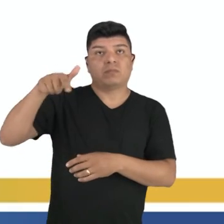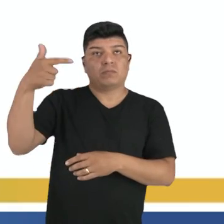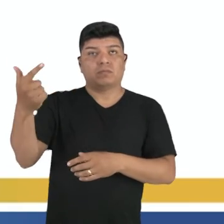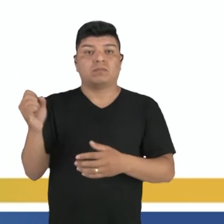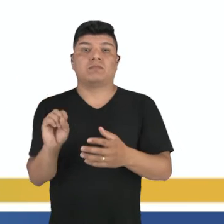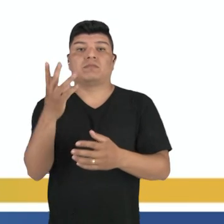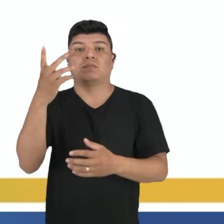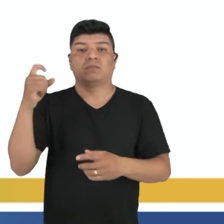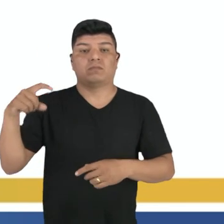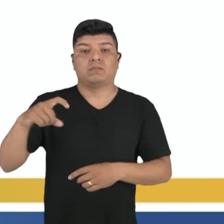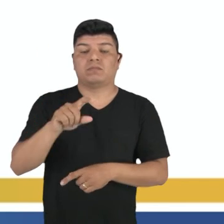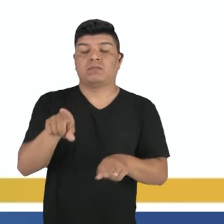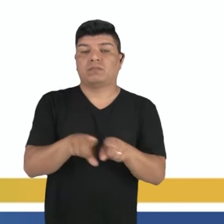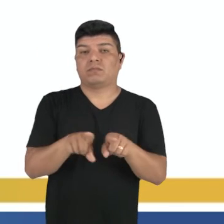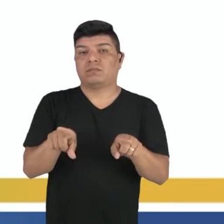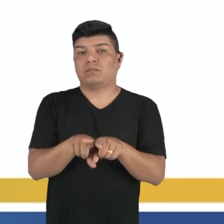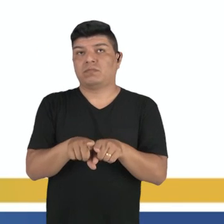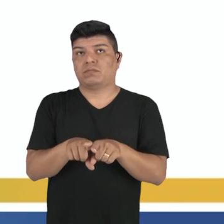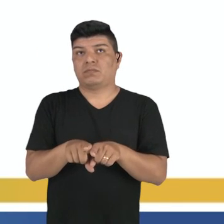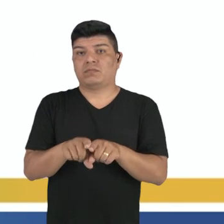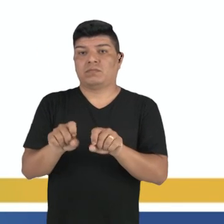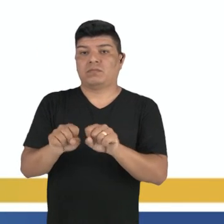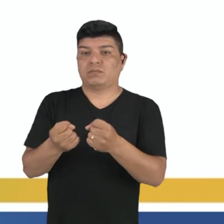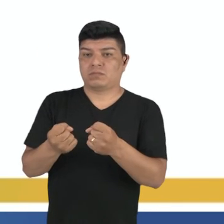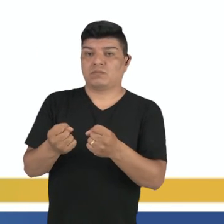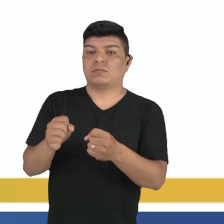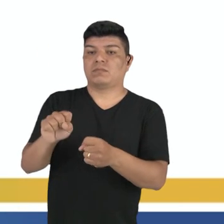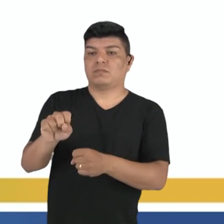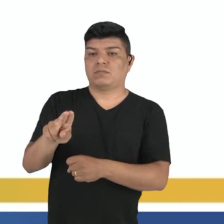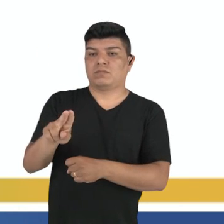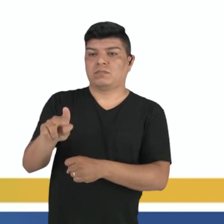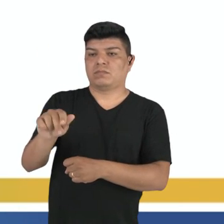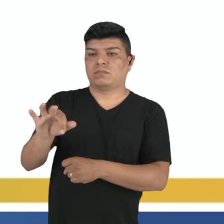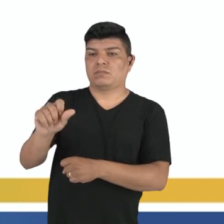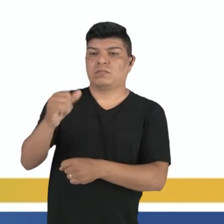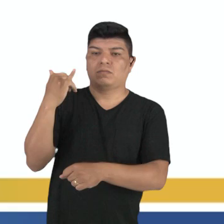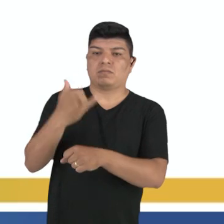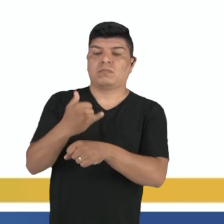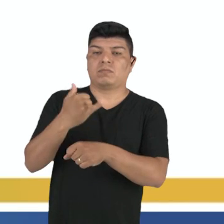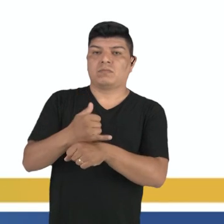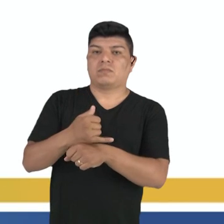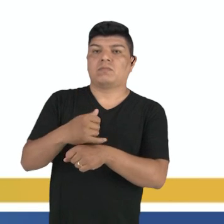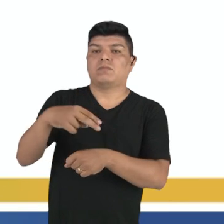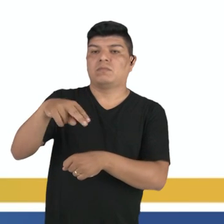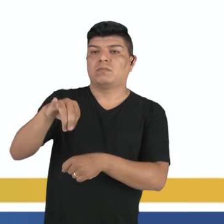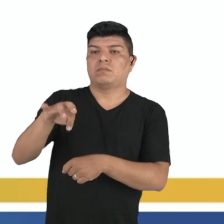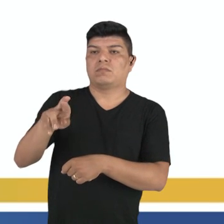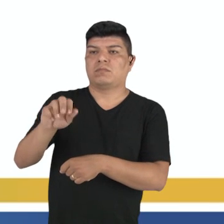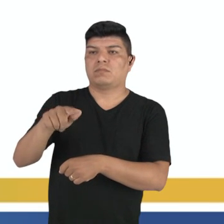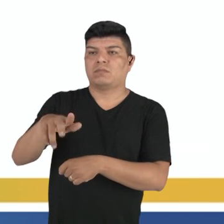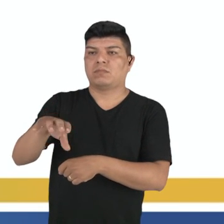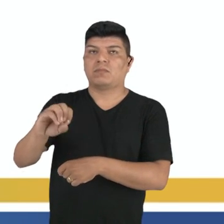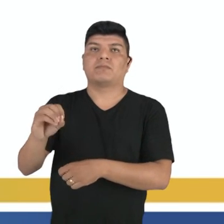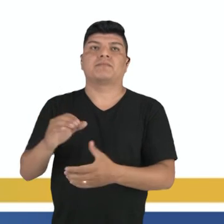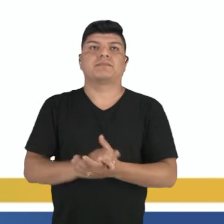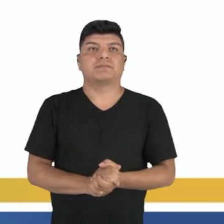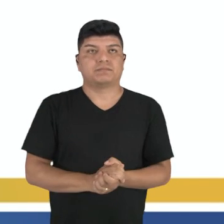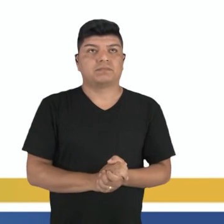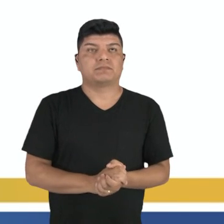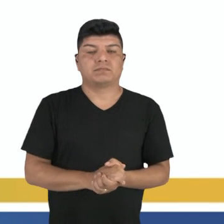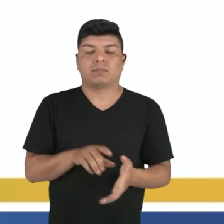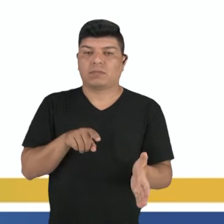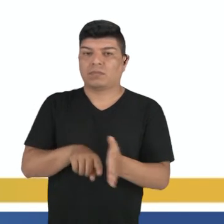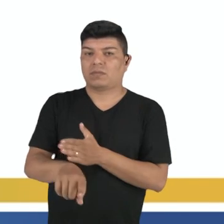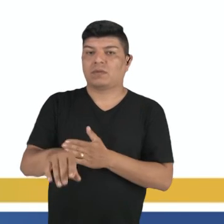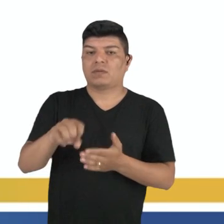quimiossíntese acontecem bactérias que quebram sulfato ferro e nitrogênio o nosso exercitando nós